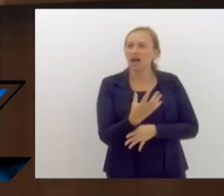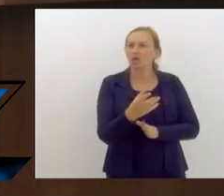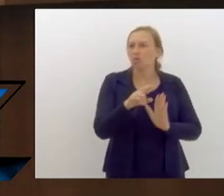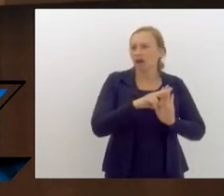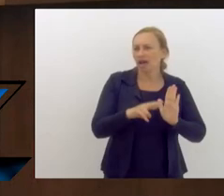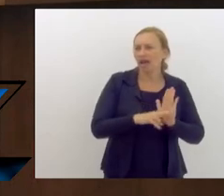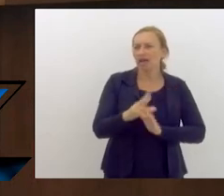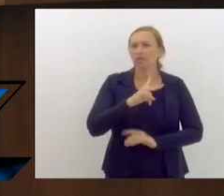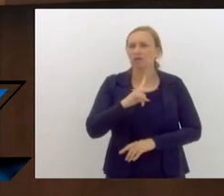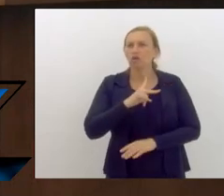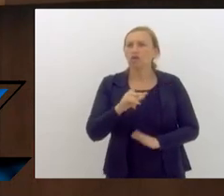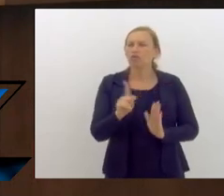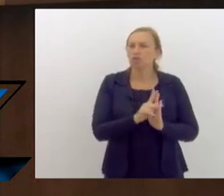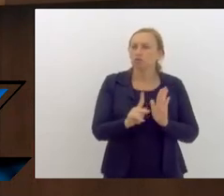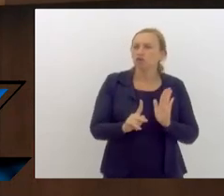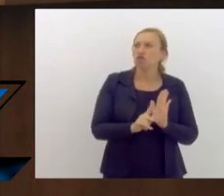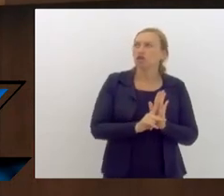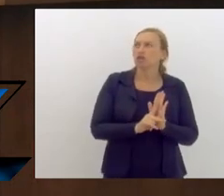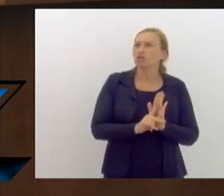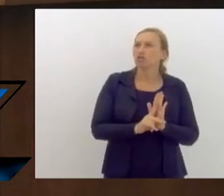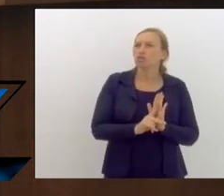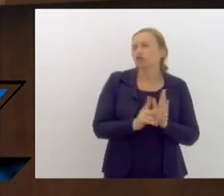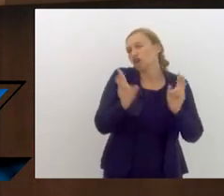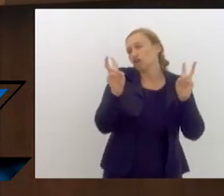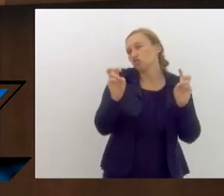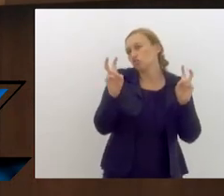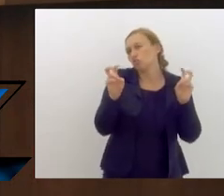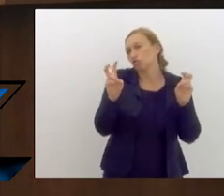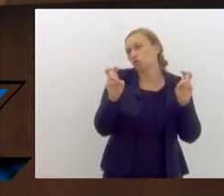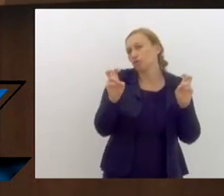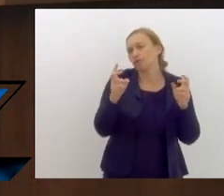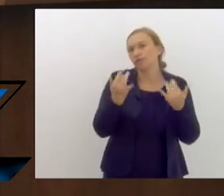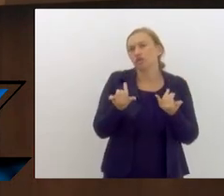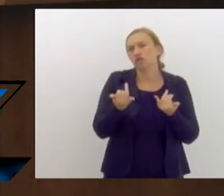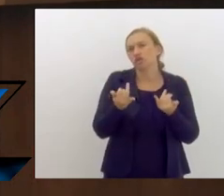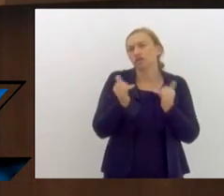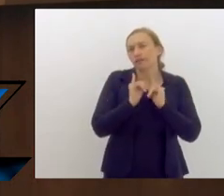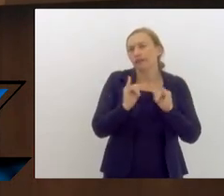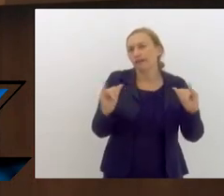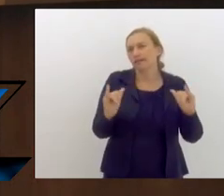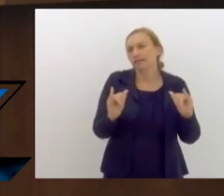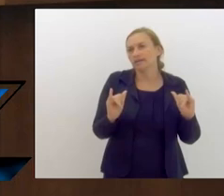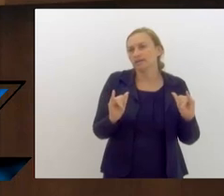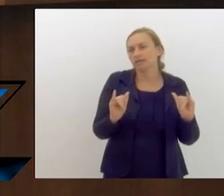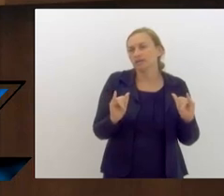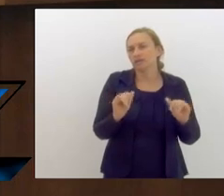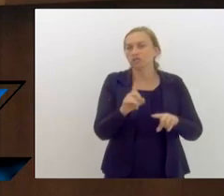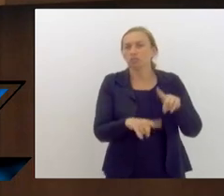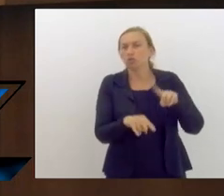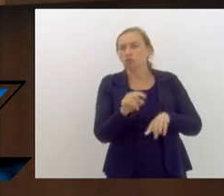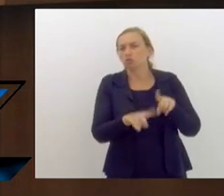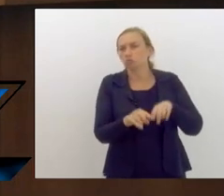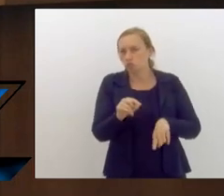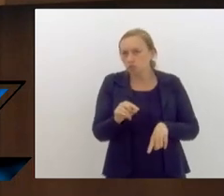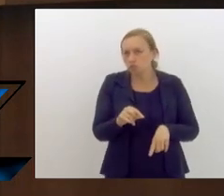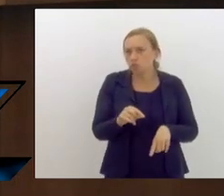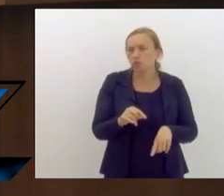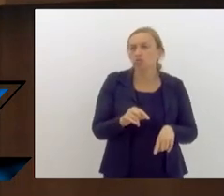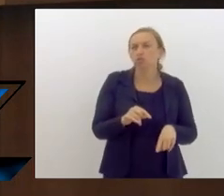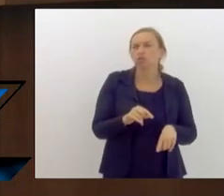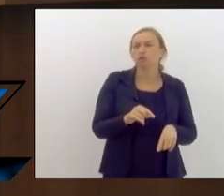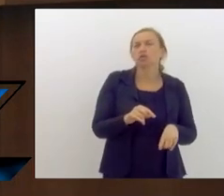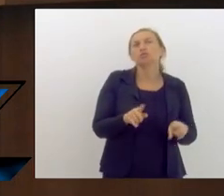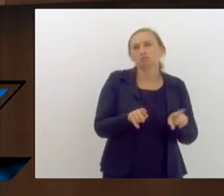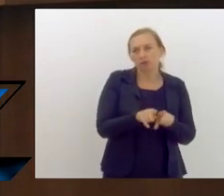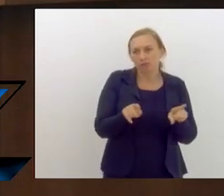para os projetos que versam sobre questões de declaração de bens imateriais adotar um